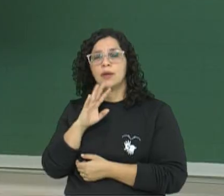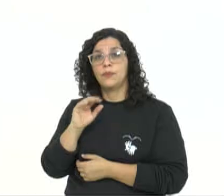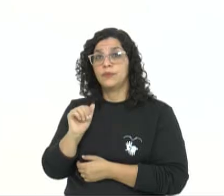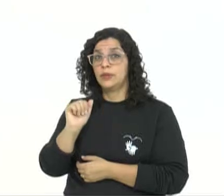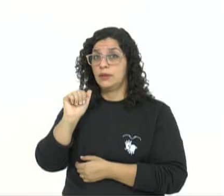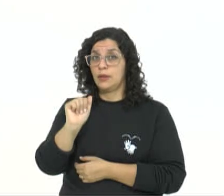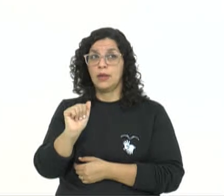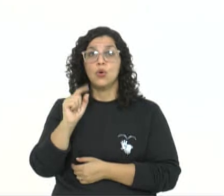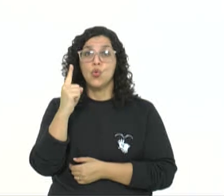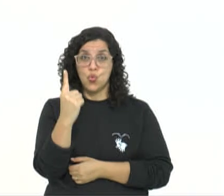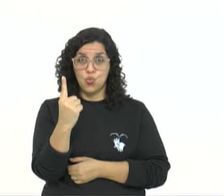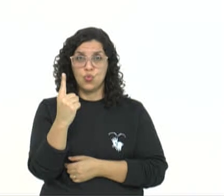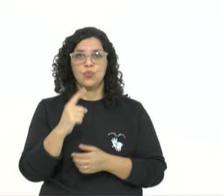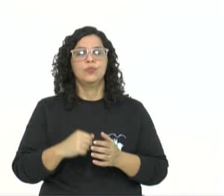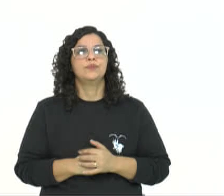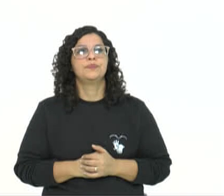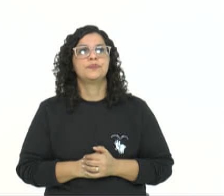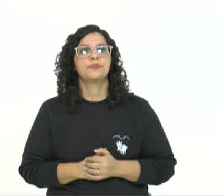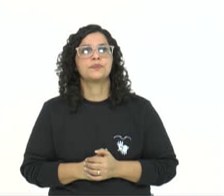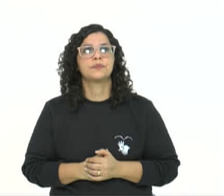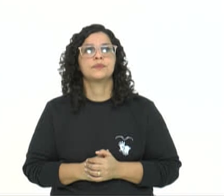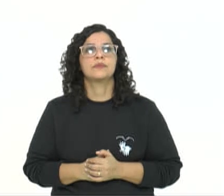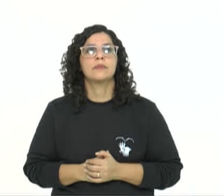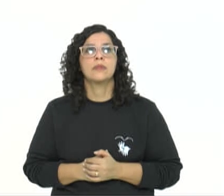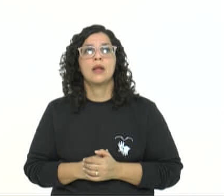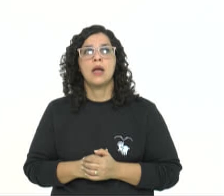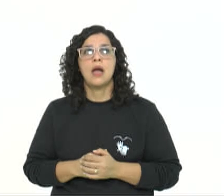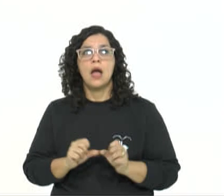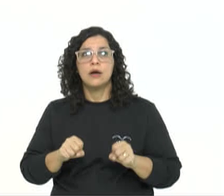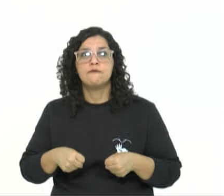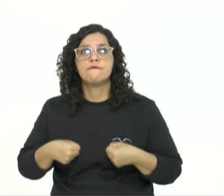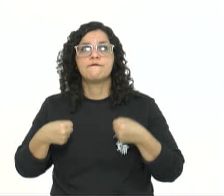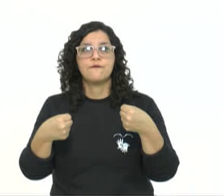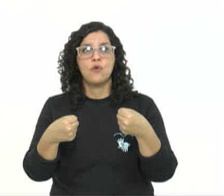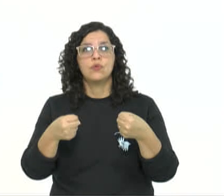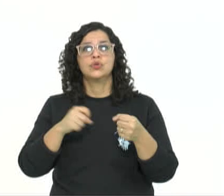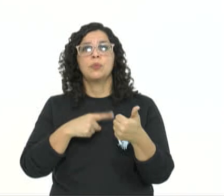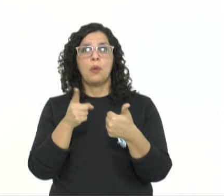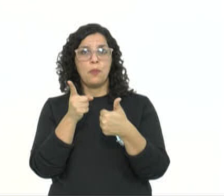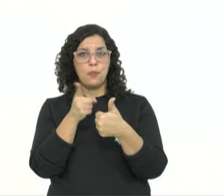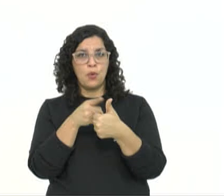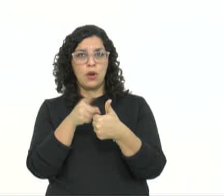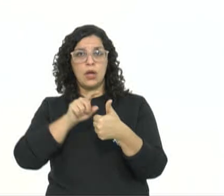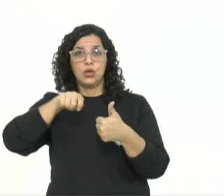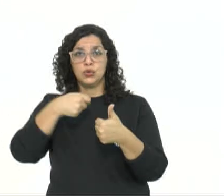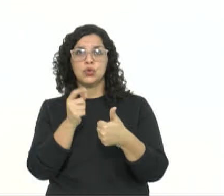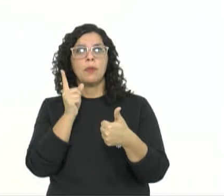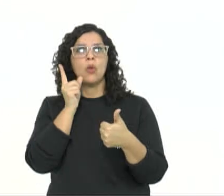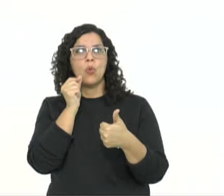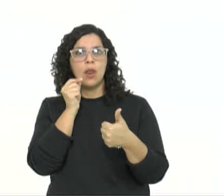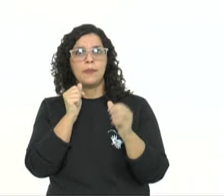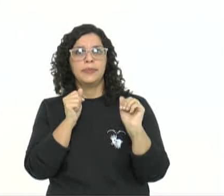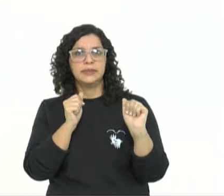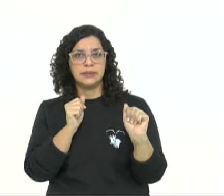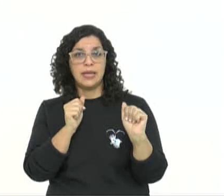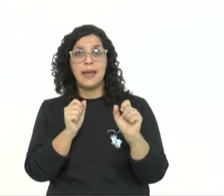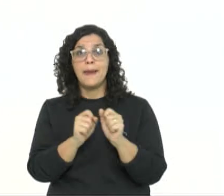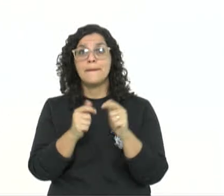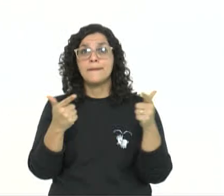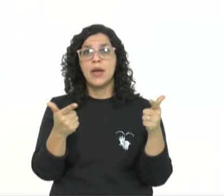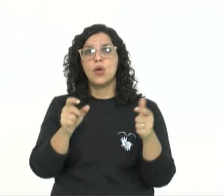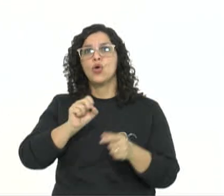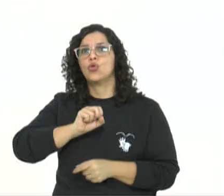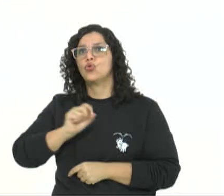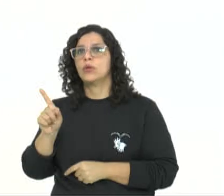Item A, melhor dizendo, primeiro item. A intensidade da força do polegar sobre A é maior do